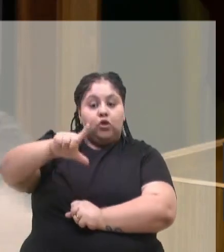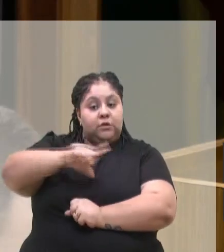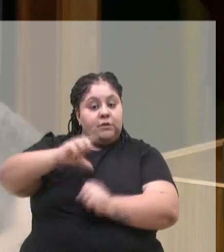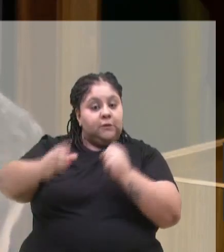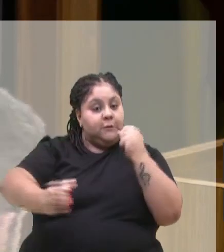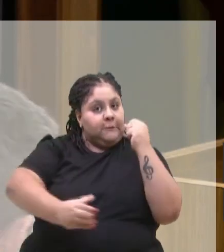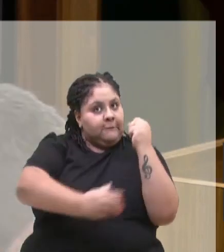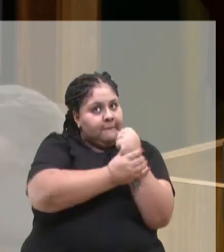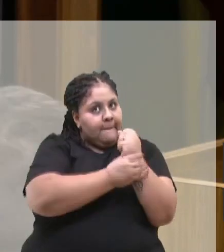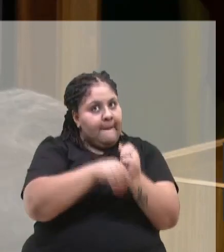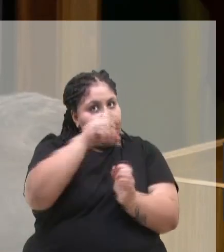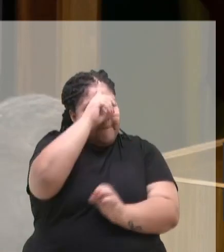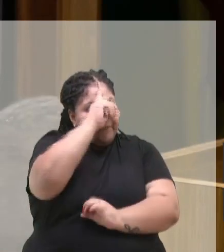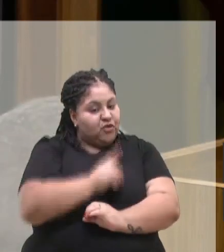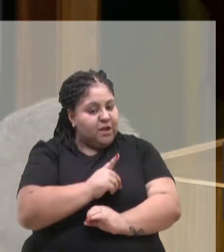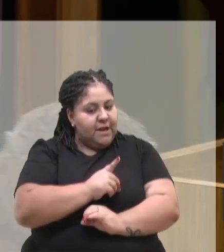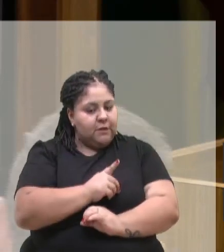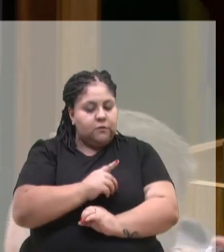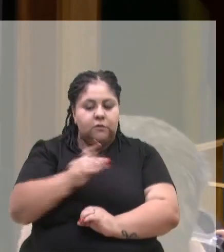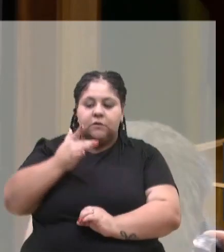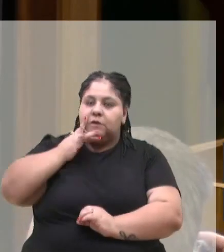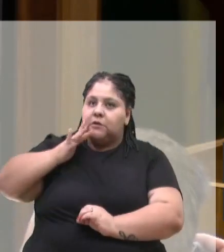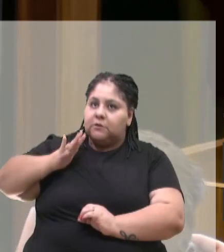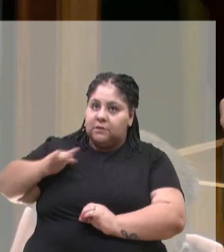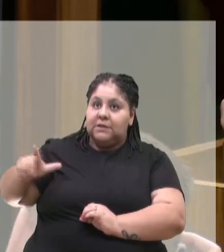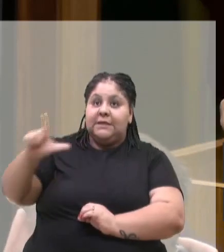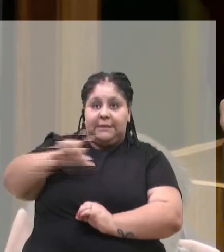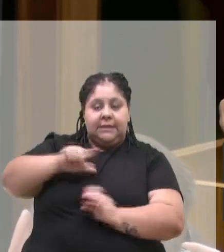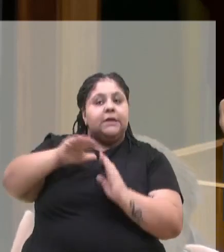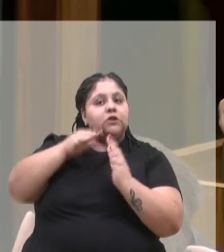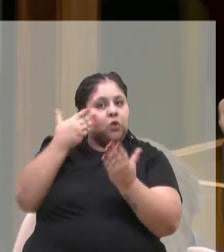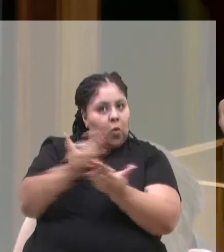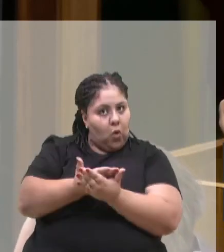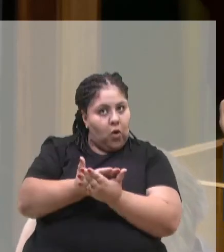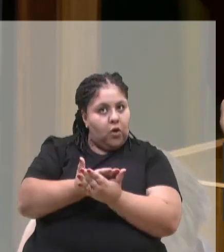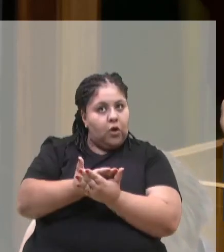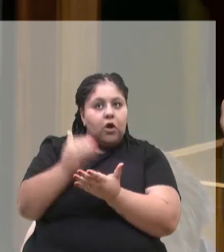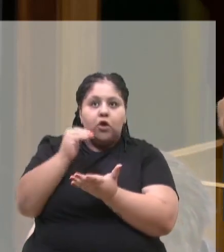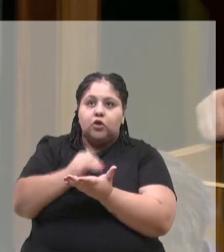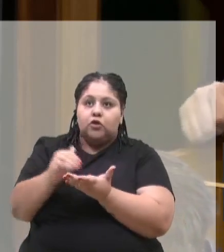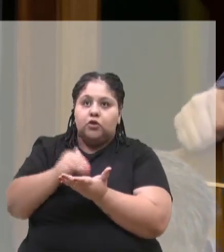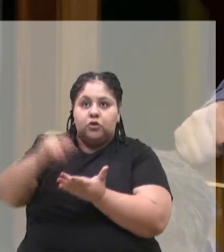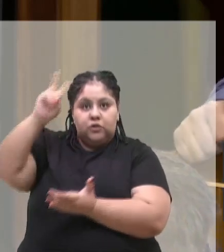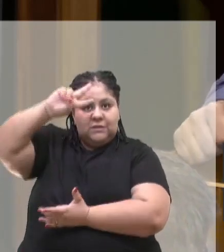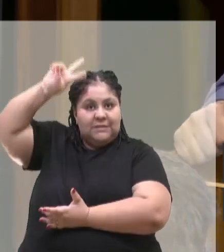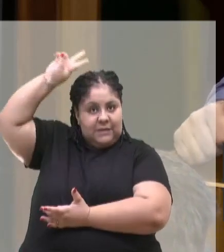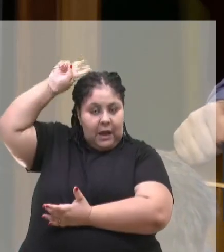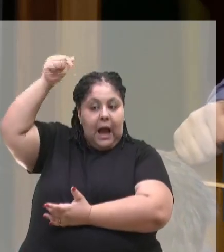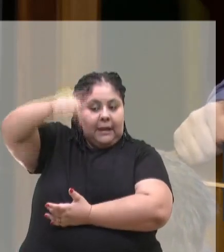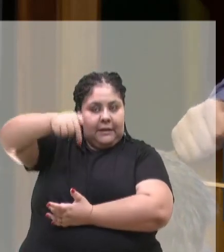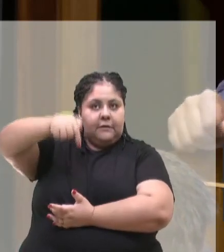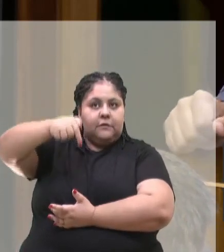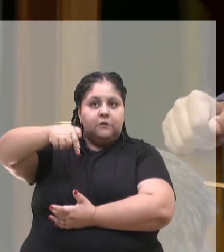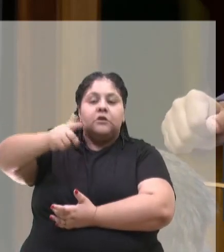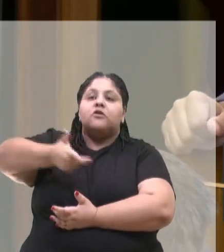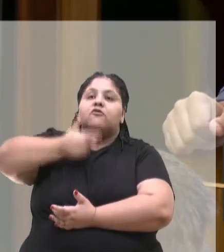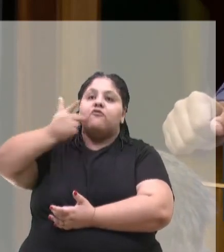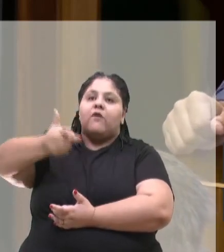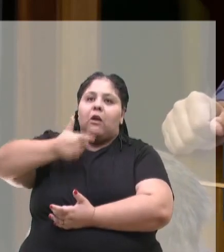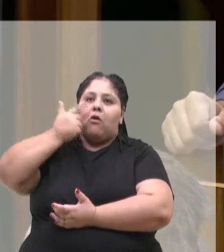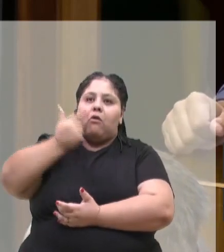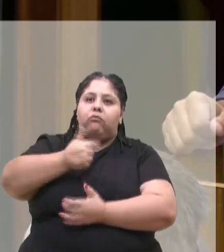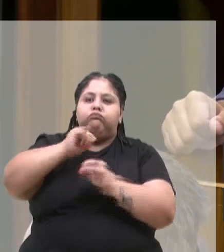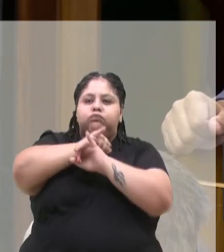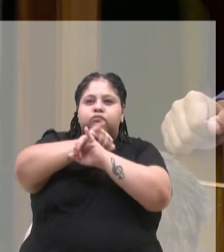do direito dessas crianças em terem escola, e o secretário Edson aqui trouxe os